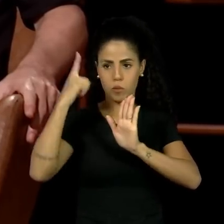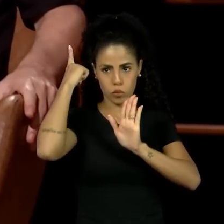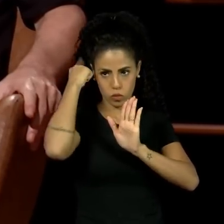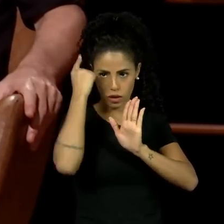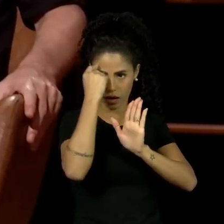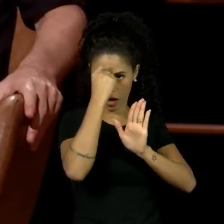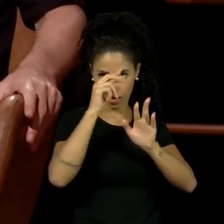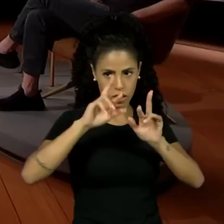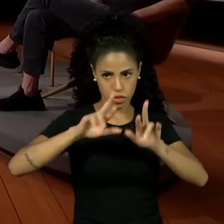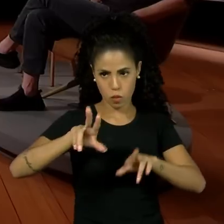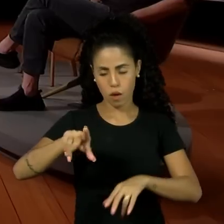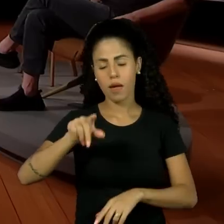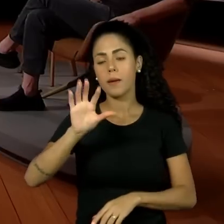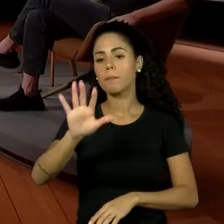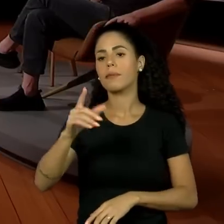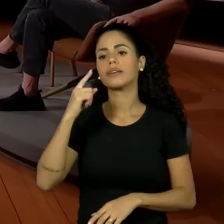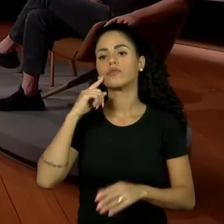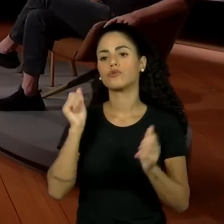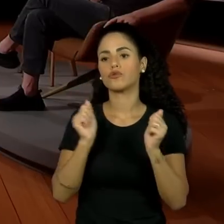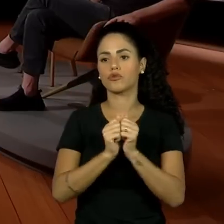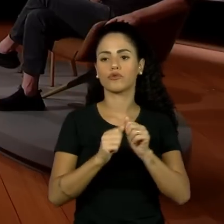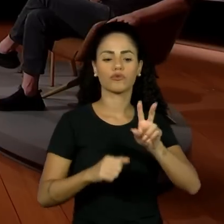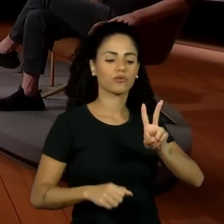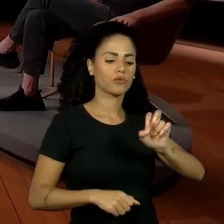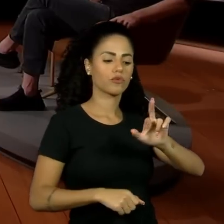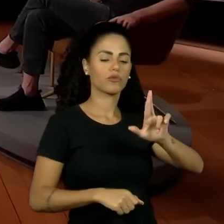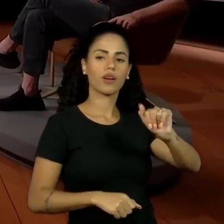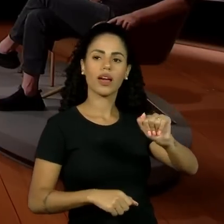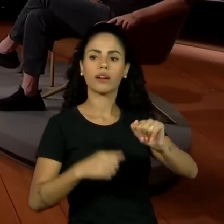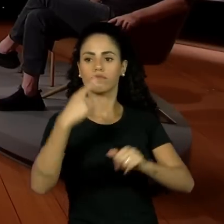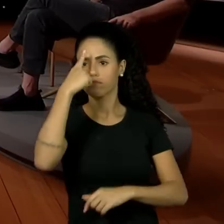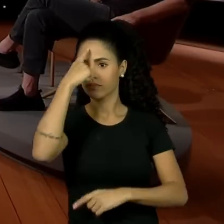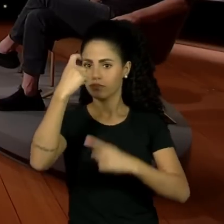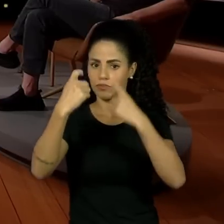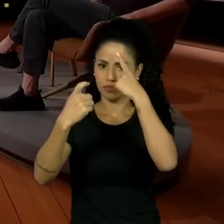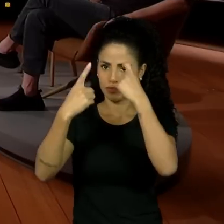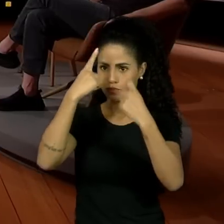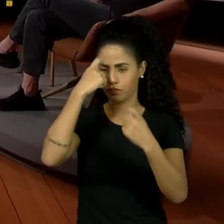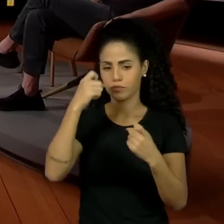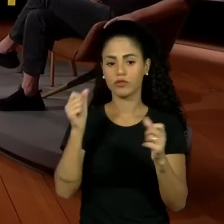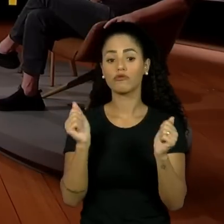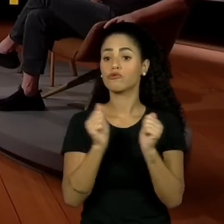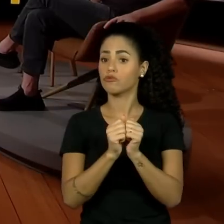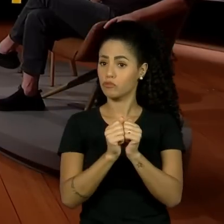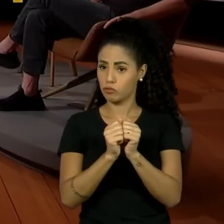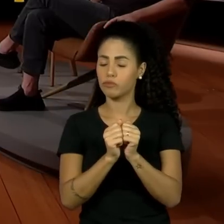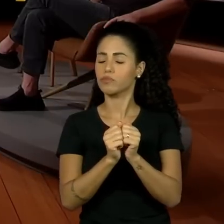mas eu e Vera Holtz fizemos Medeia Material, do Rainer Müller,